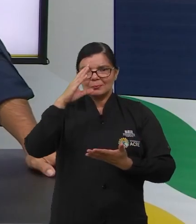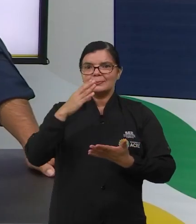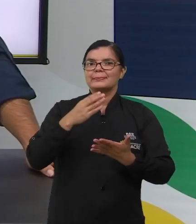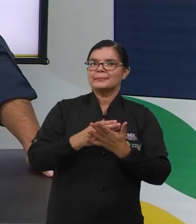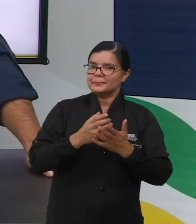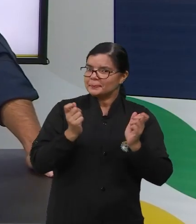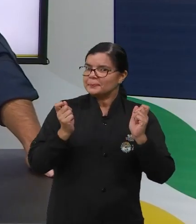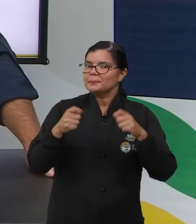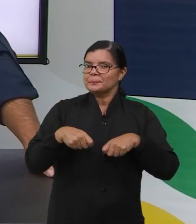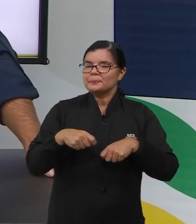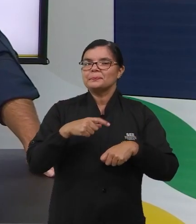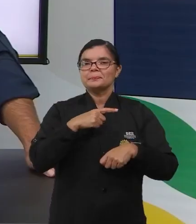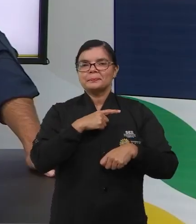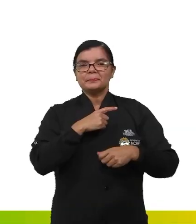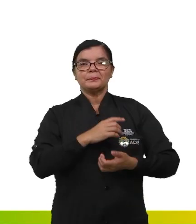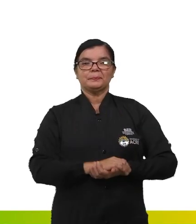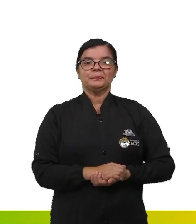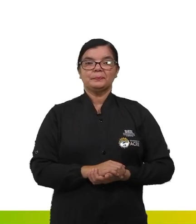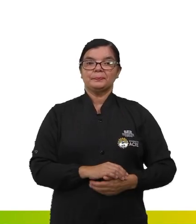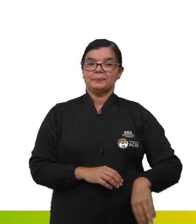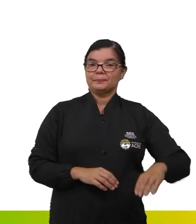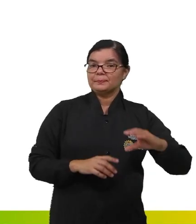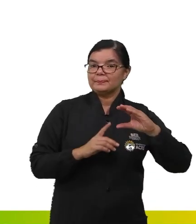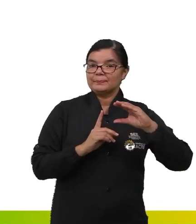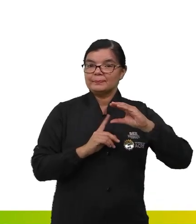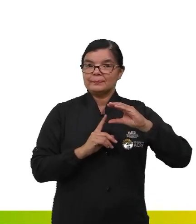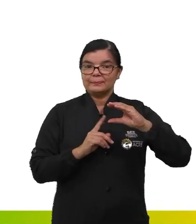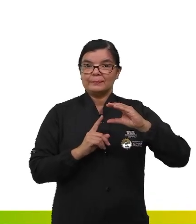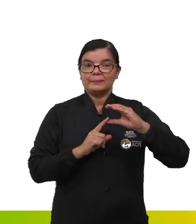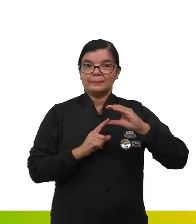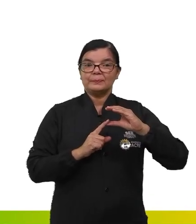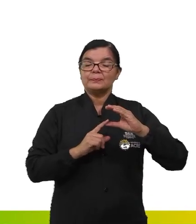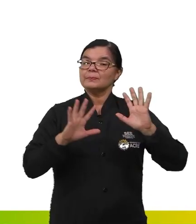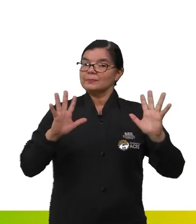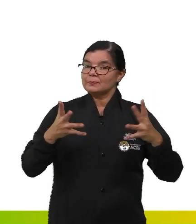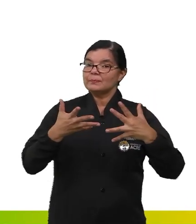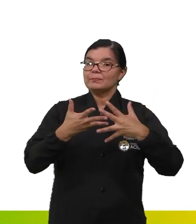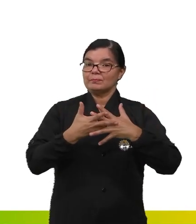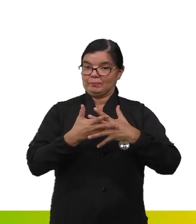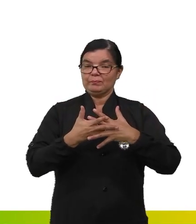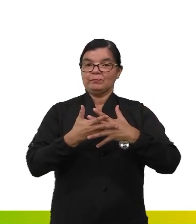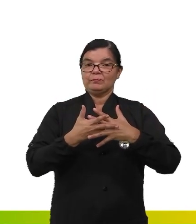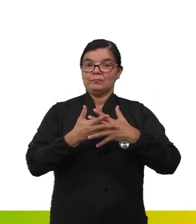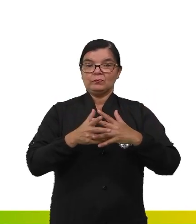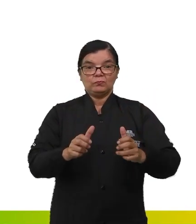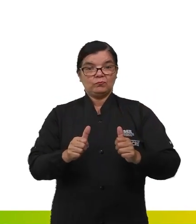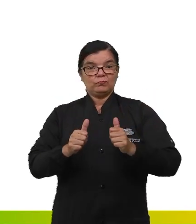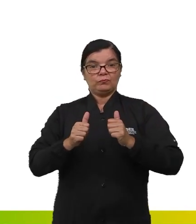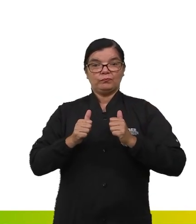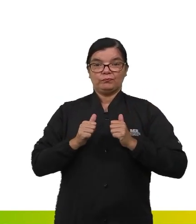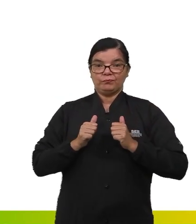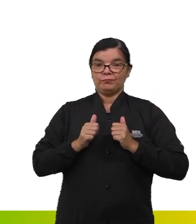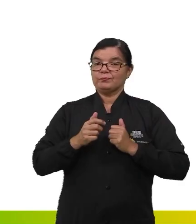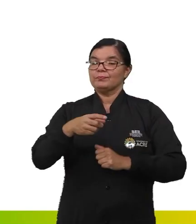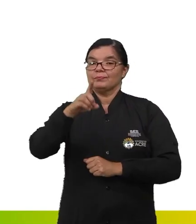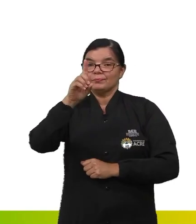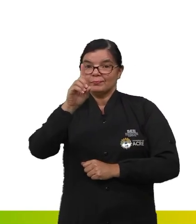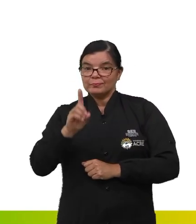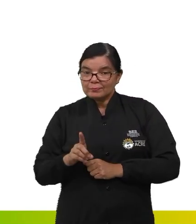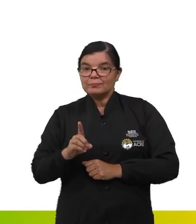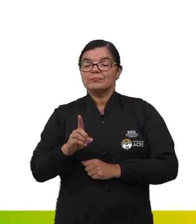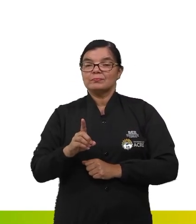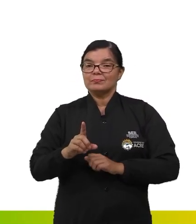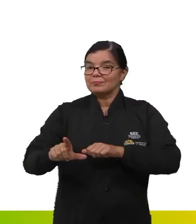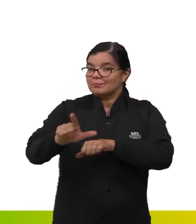nós temos possivelmente nosso gabarito. Alternativa C, a cidadania se restringe ao cumprimento de deveres legais